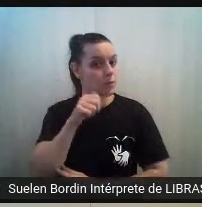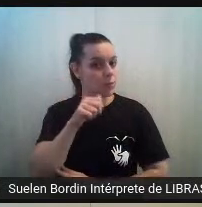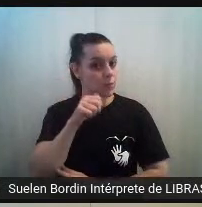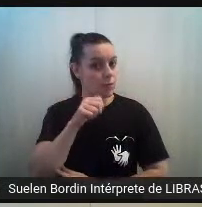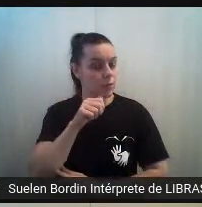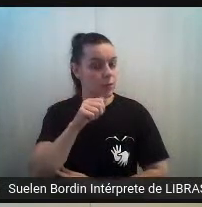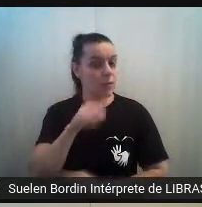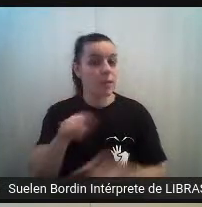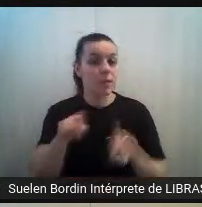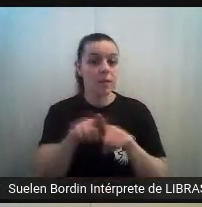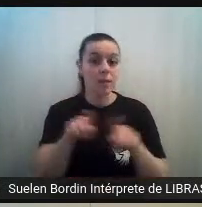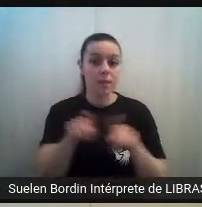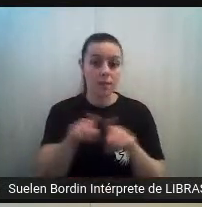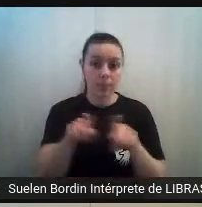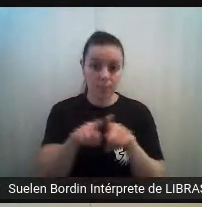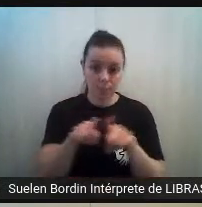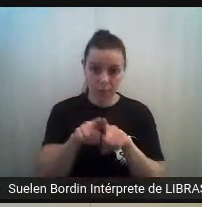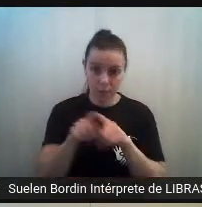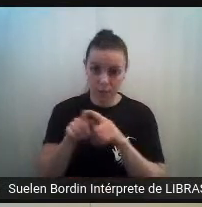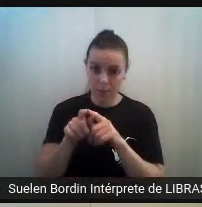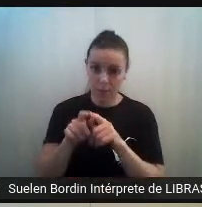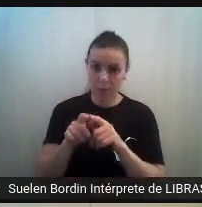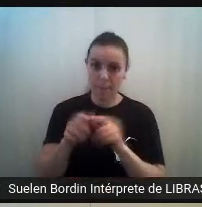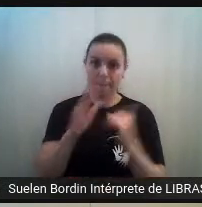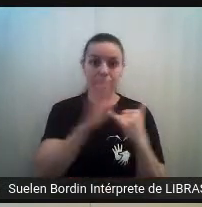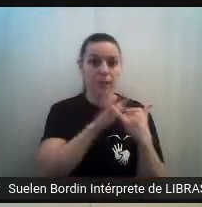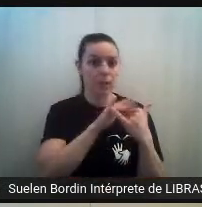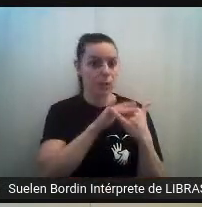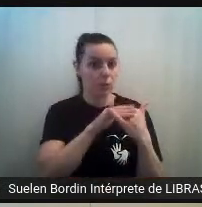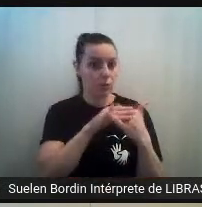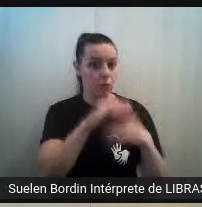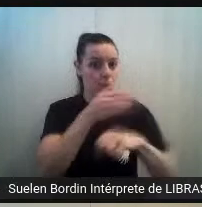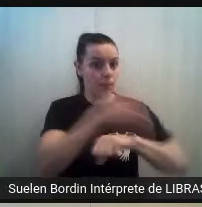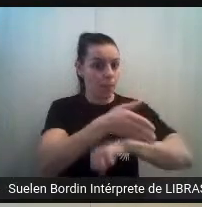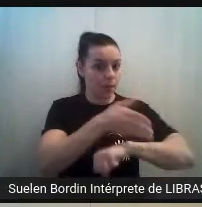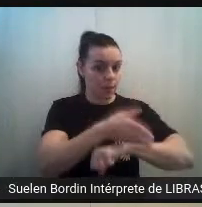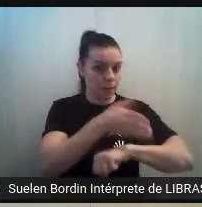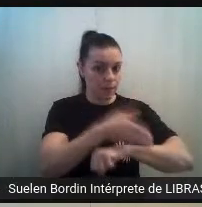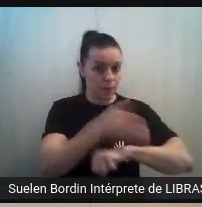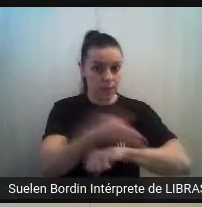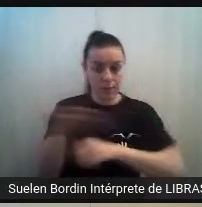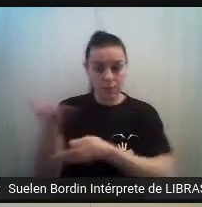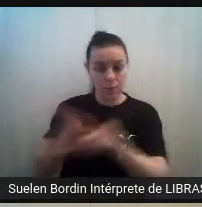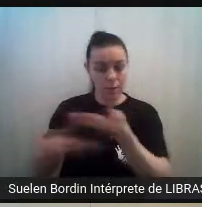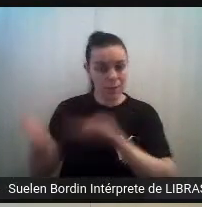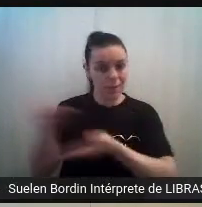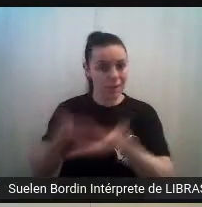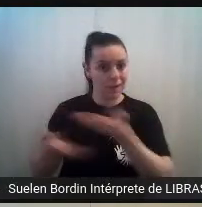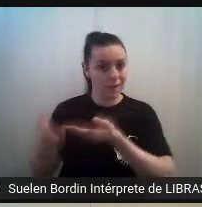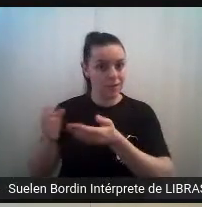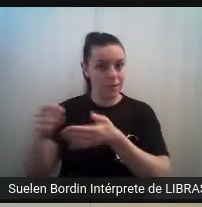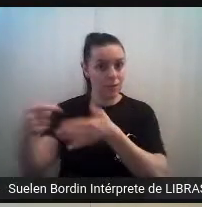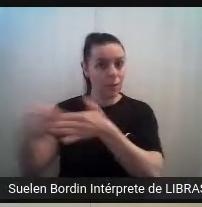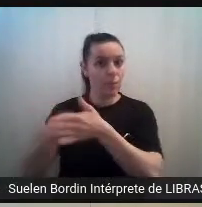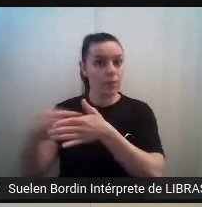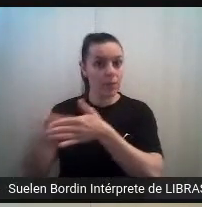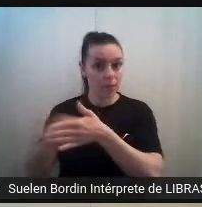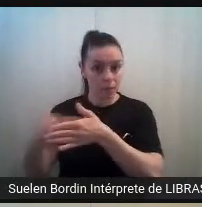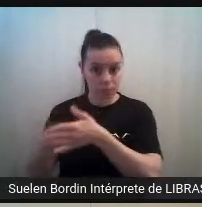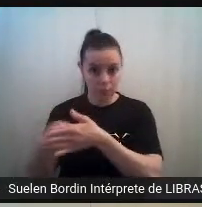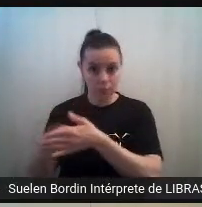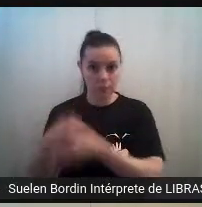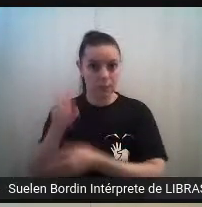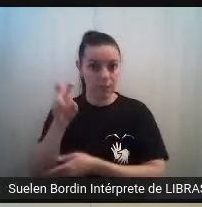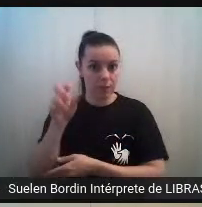público. Acho que é fundamental essa interação que a gente quer ter com vocês, é fundamental